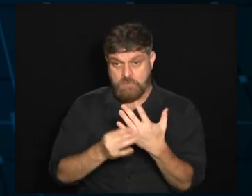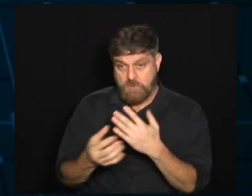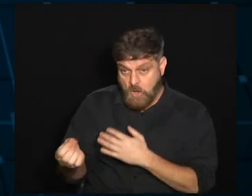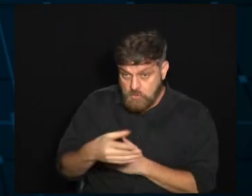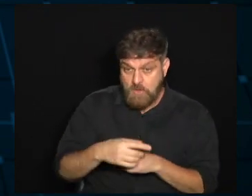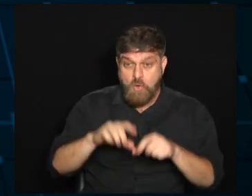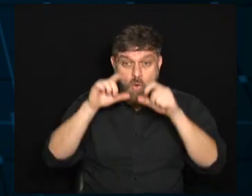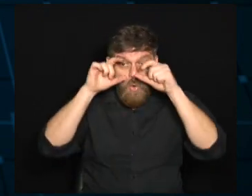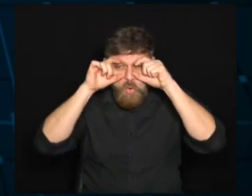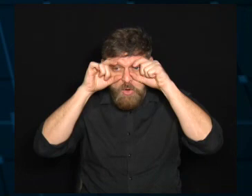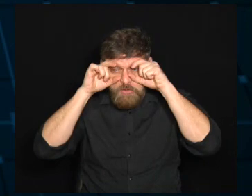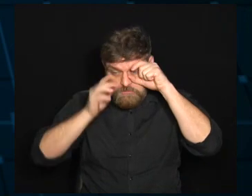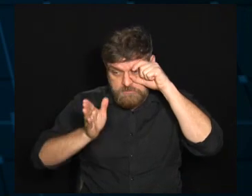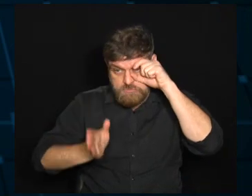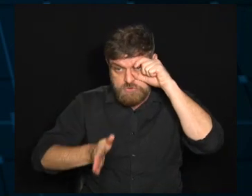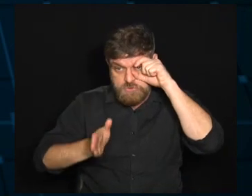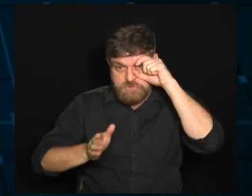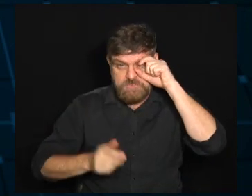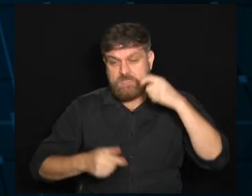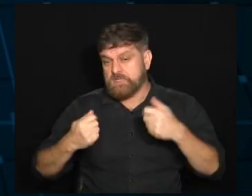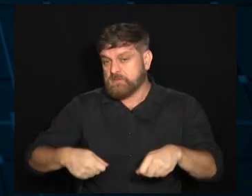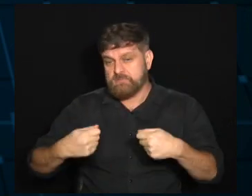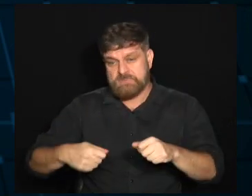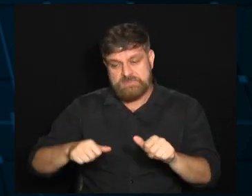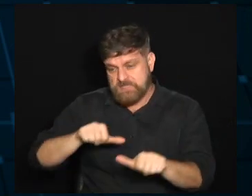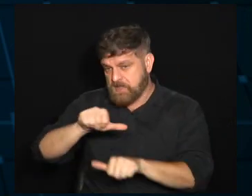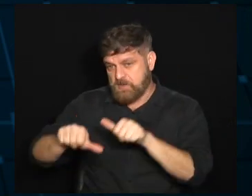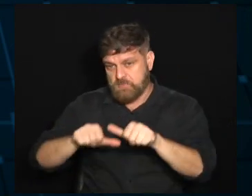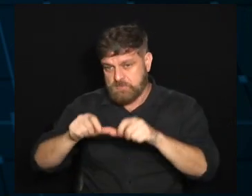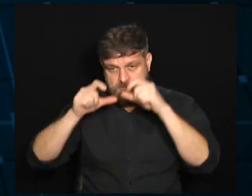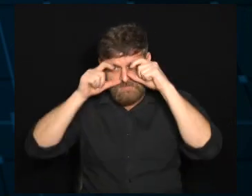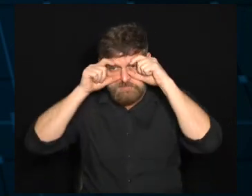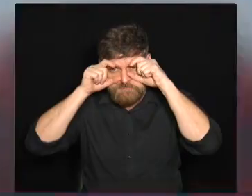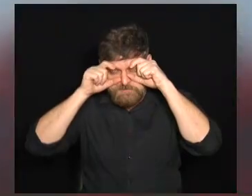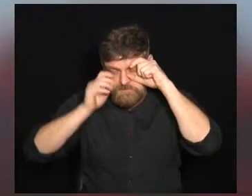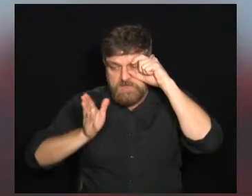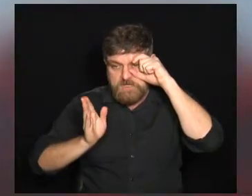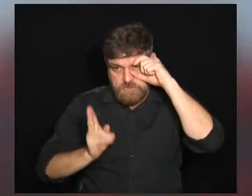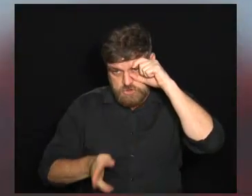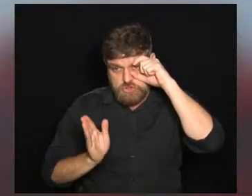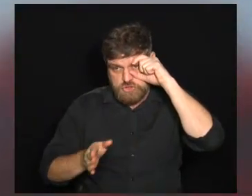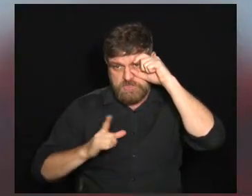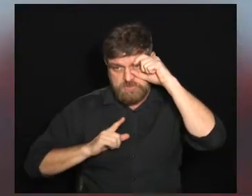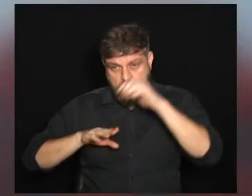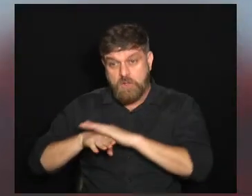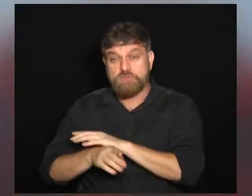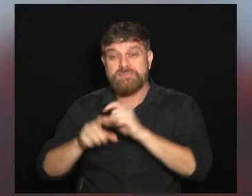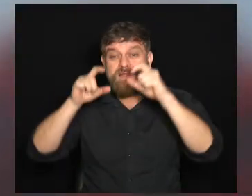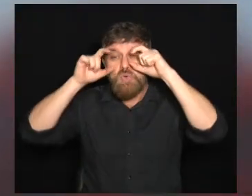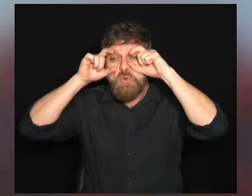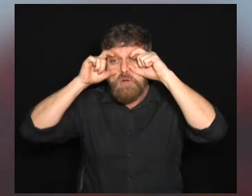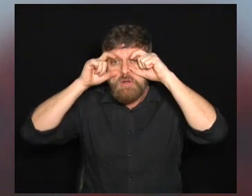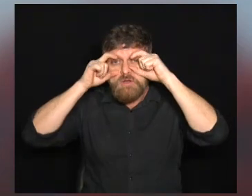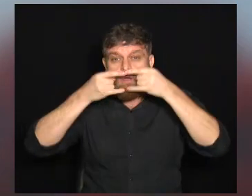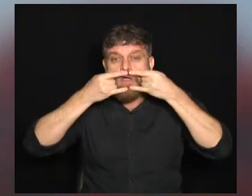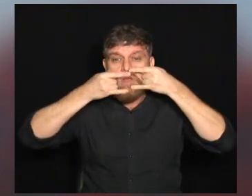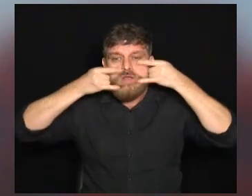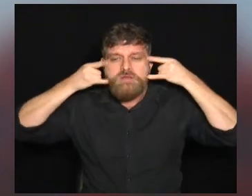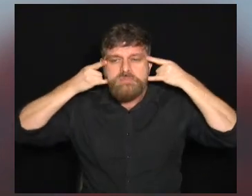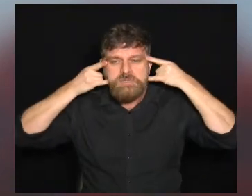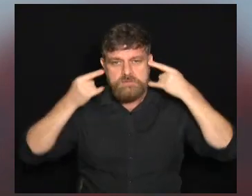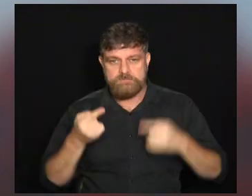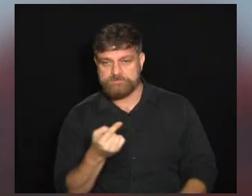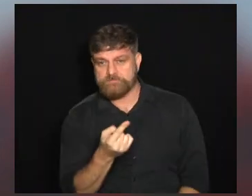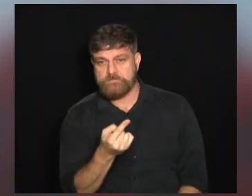no caso que eu já uso óculos, não tenho necessidade de usar a proteção nos olhos, né? E a máscara, eu uso uma